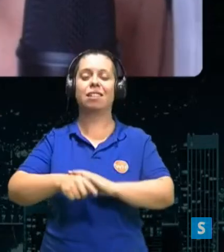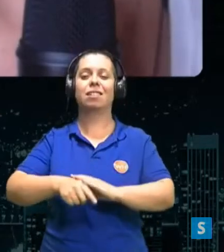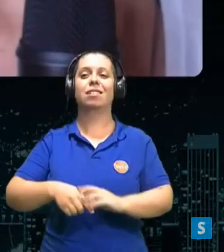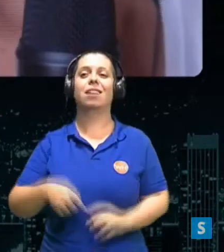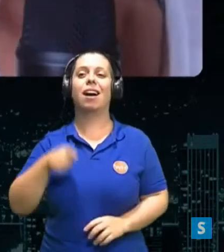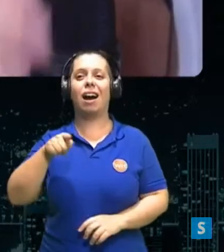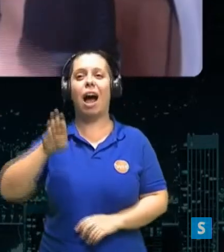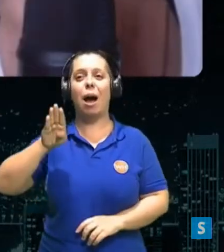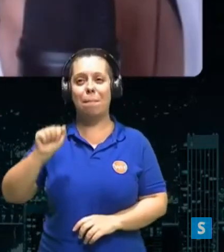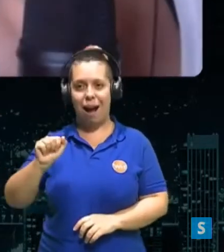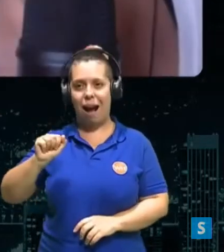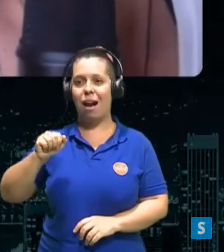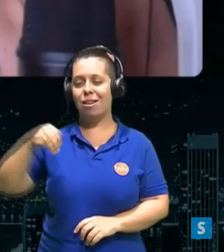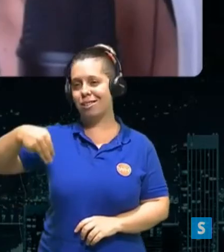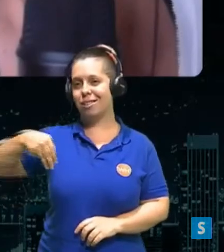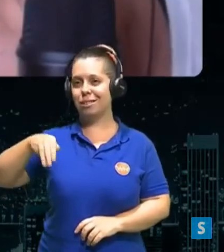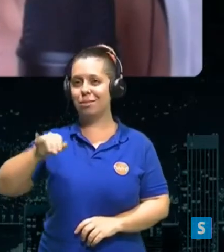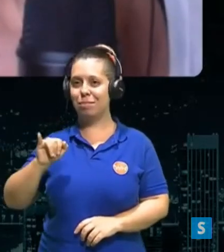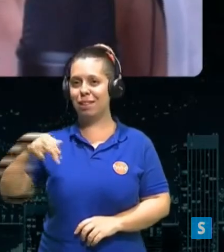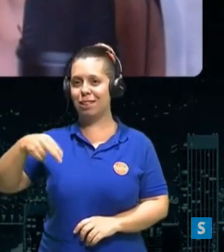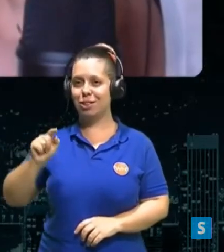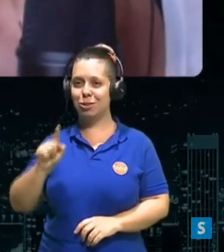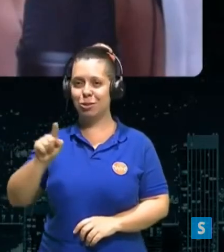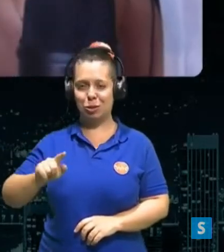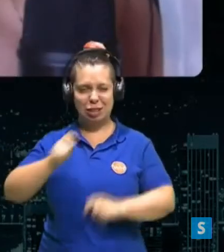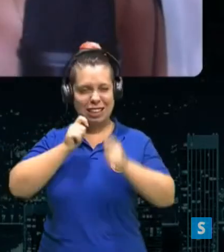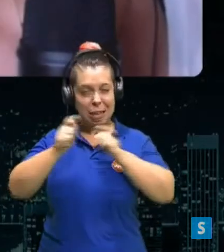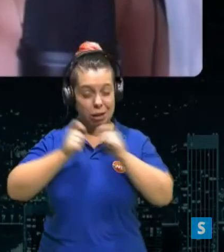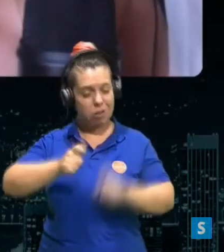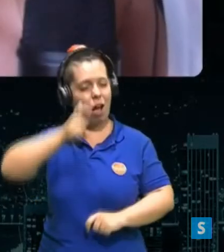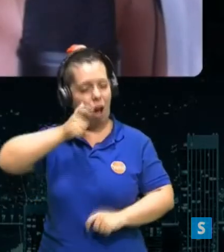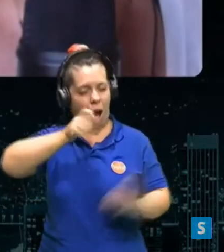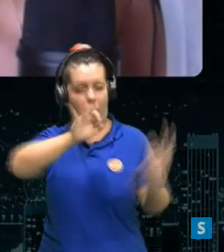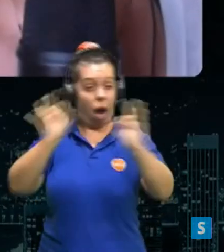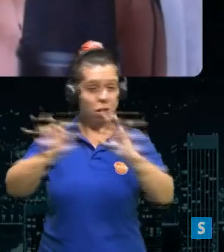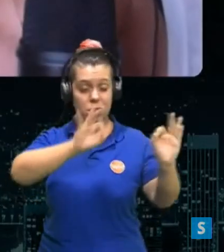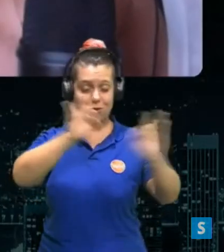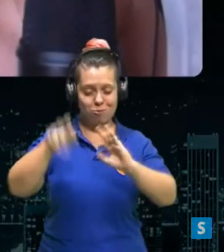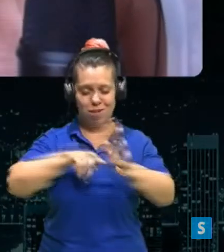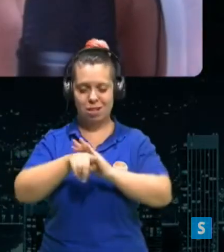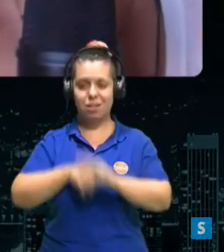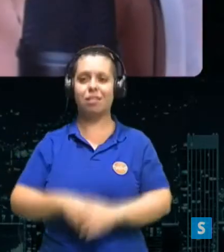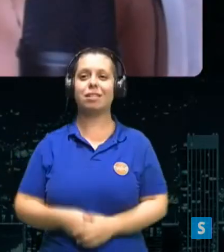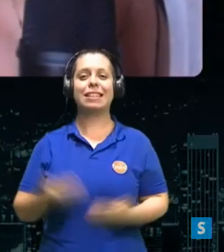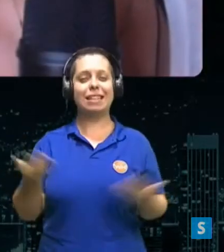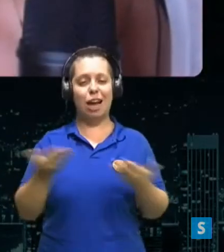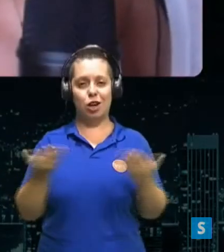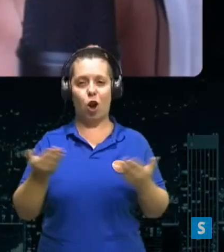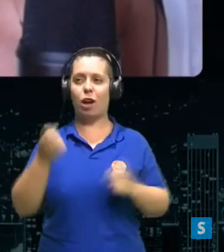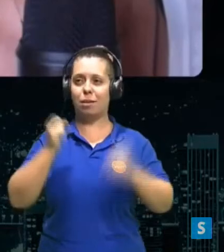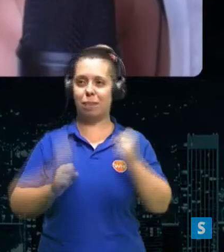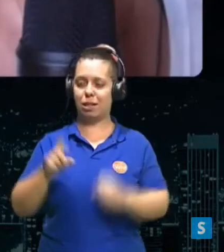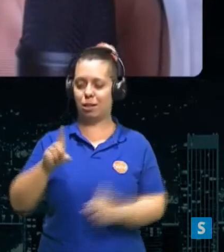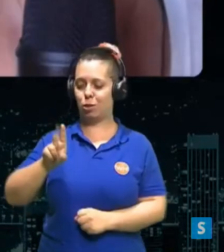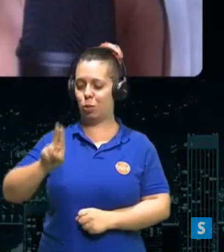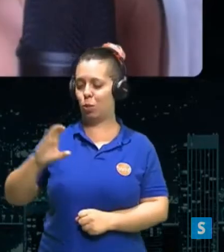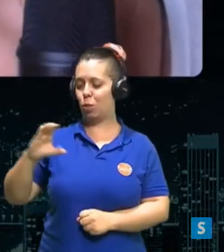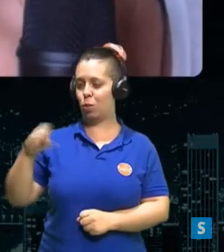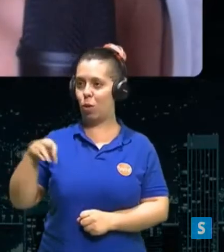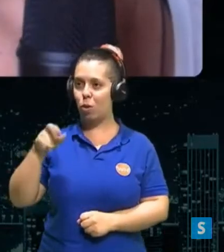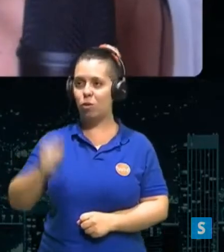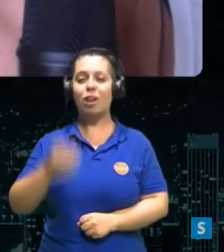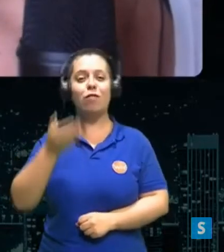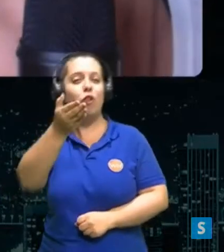entrevistas da Barbie não use a agora o do contra e você como